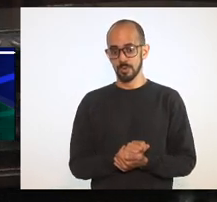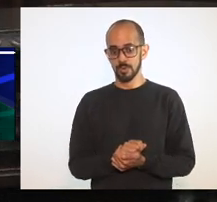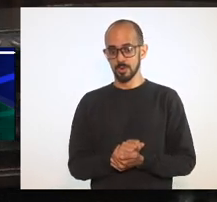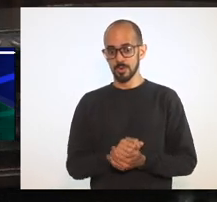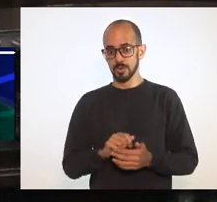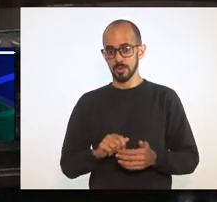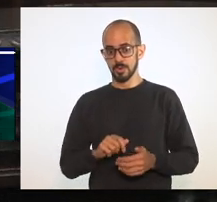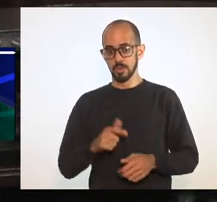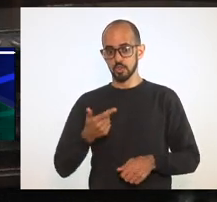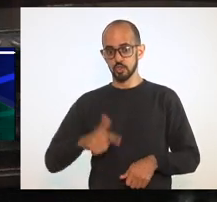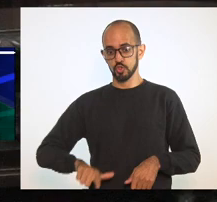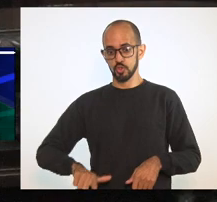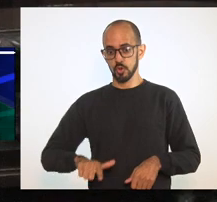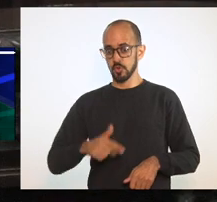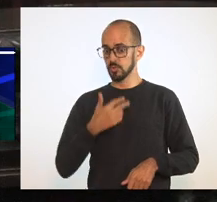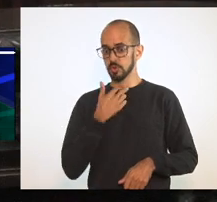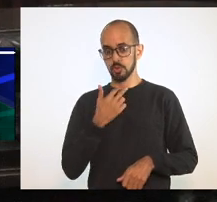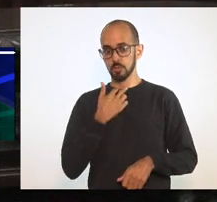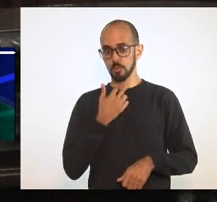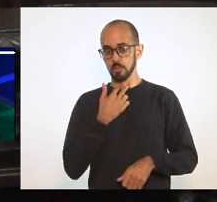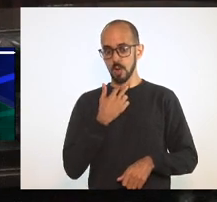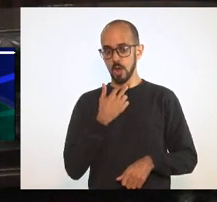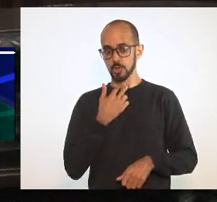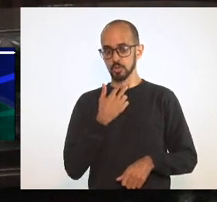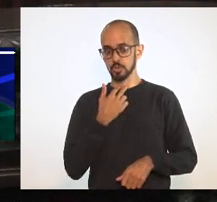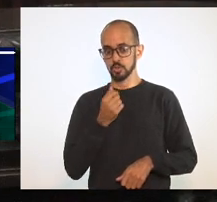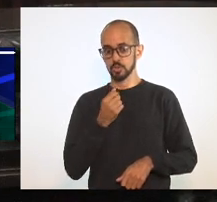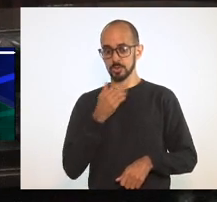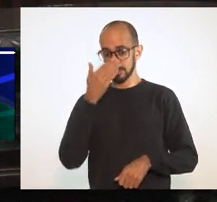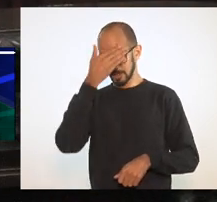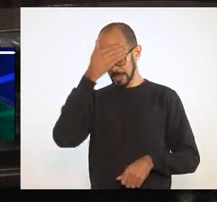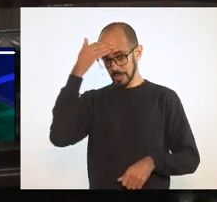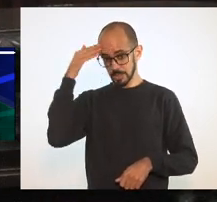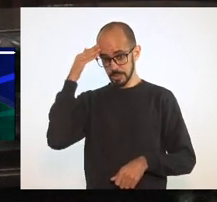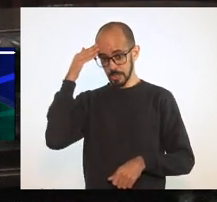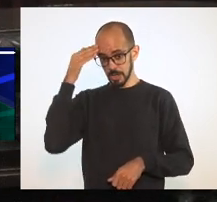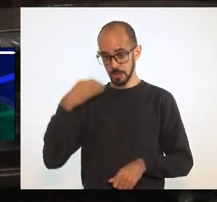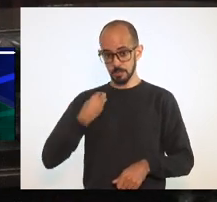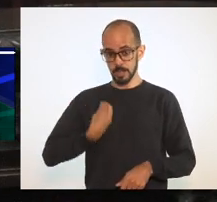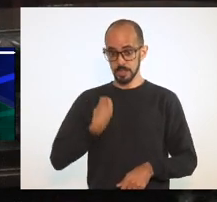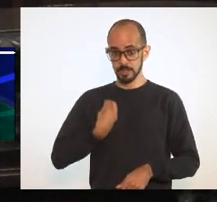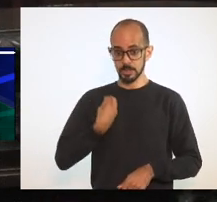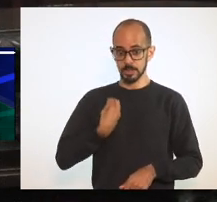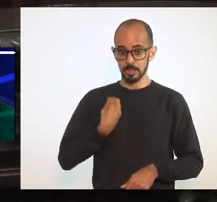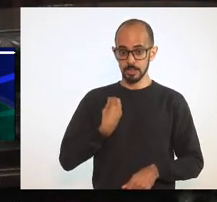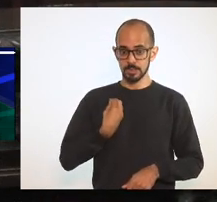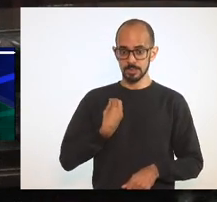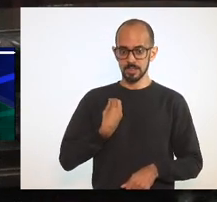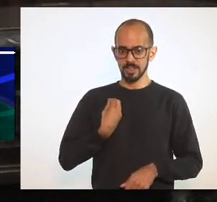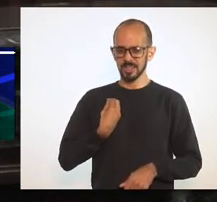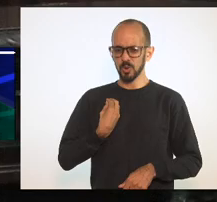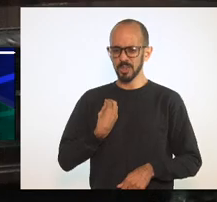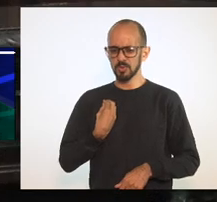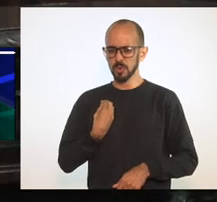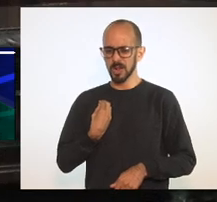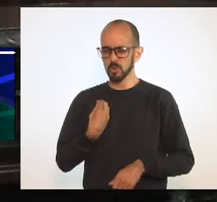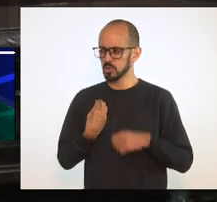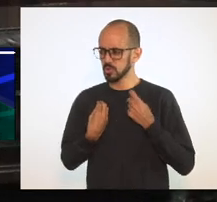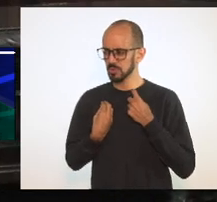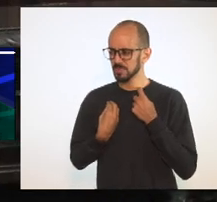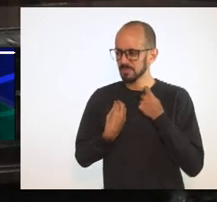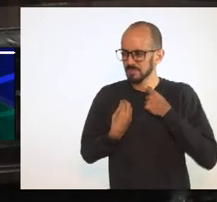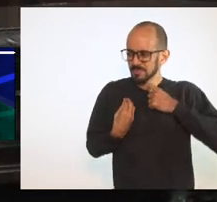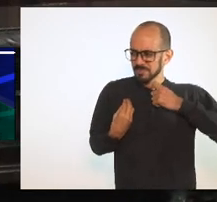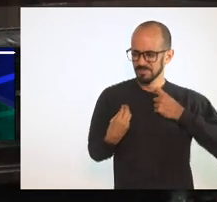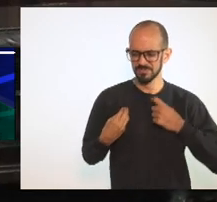mais uma vez eu não posso deixar de registrar hoje a presença de uma pessoa, talvez, se não a pessoa, uma das pessoas